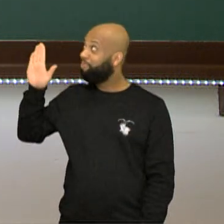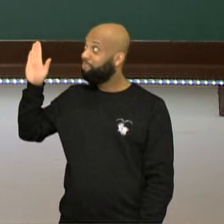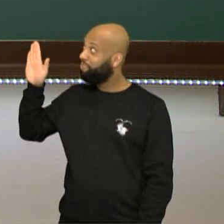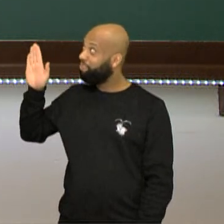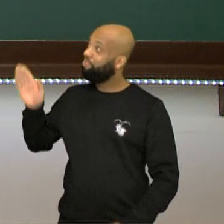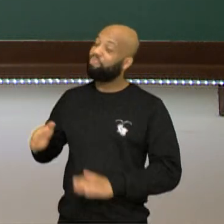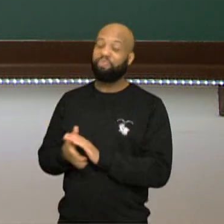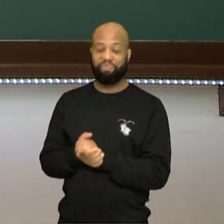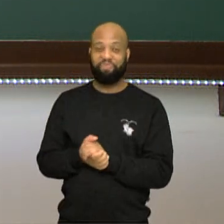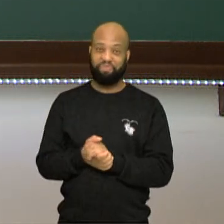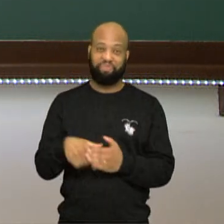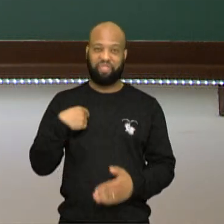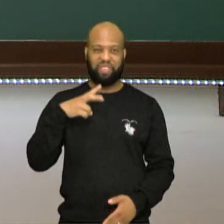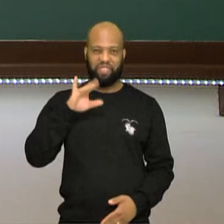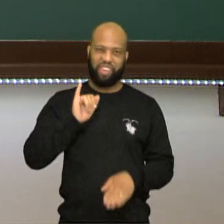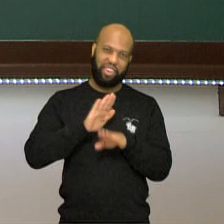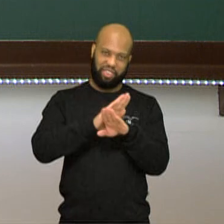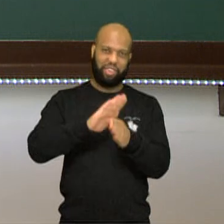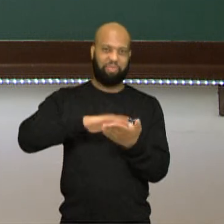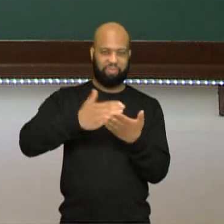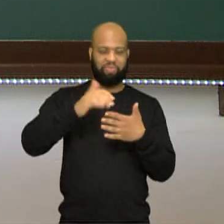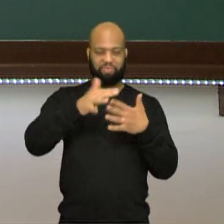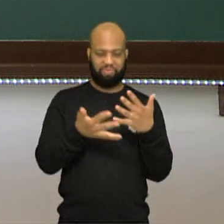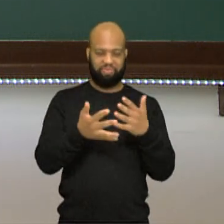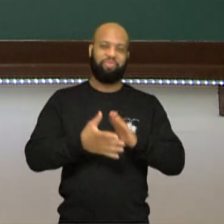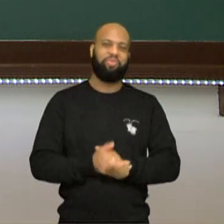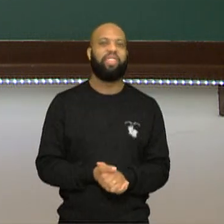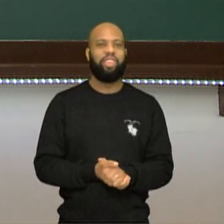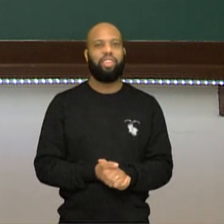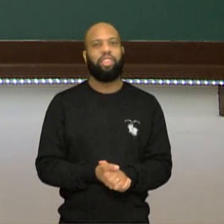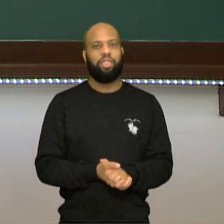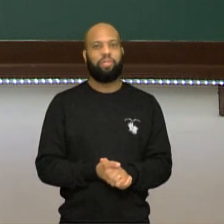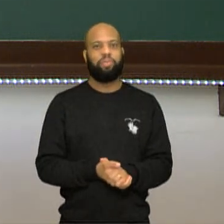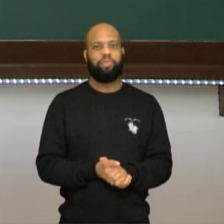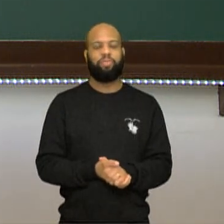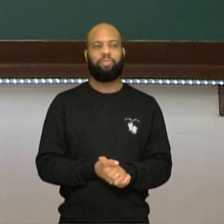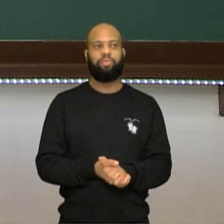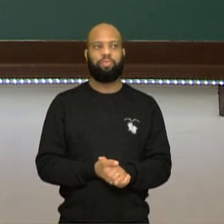hoje na interpretação da aula, ok? Então vamos lá, gente.